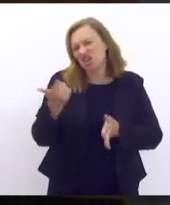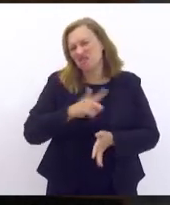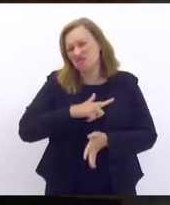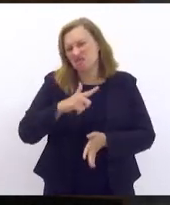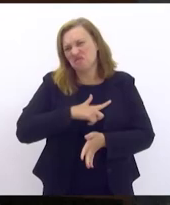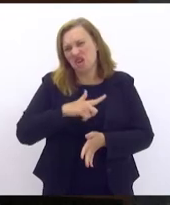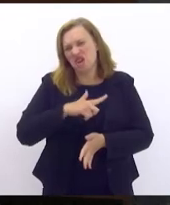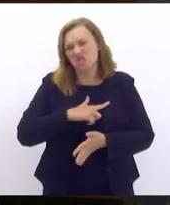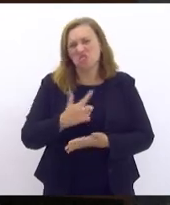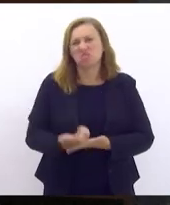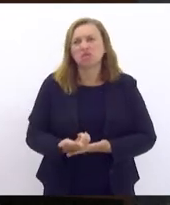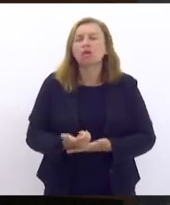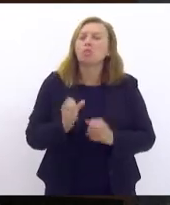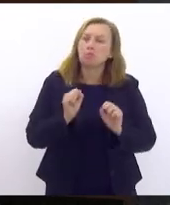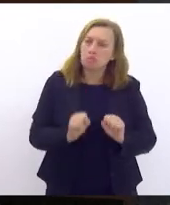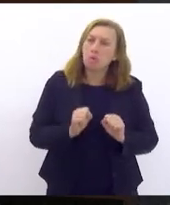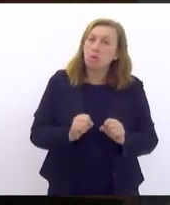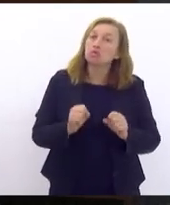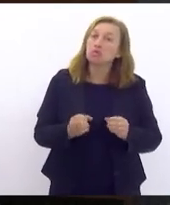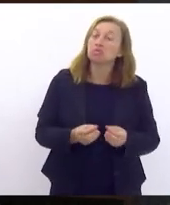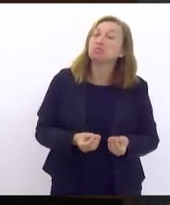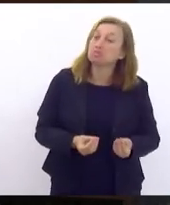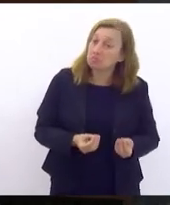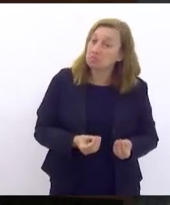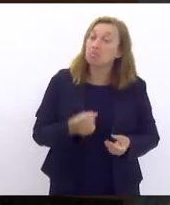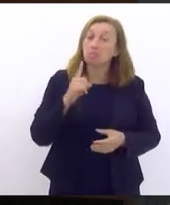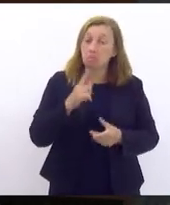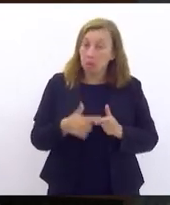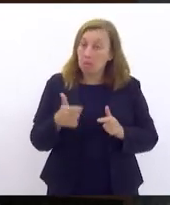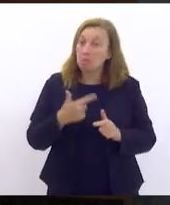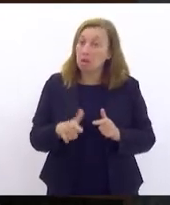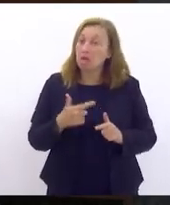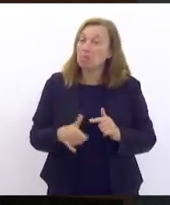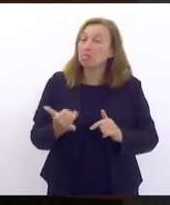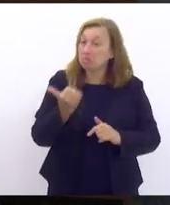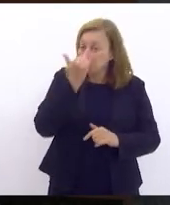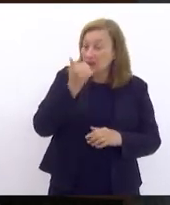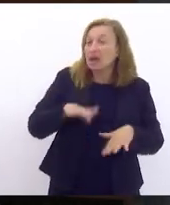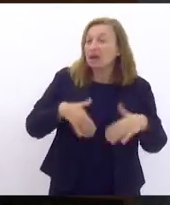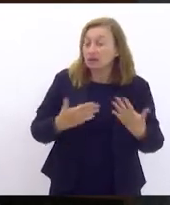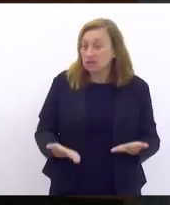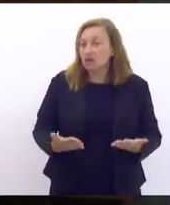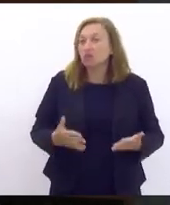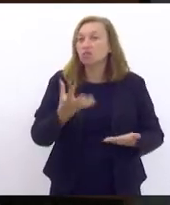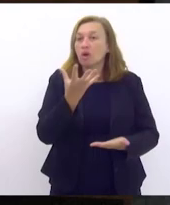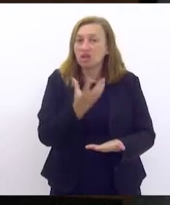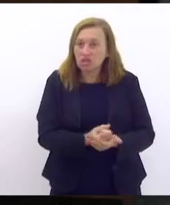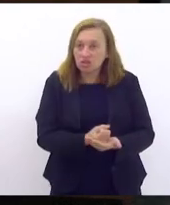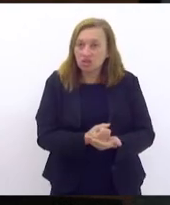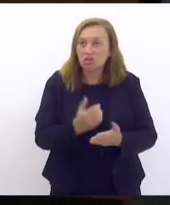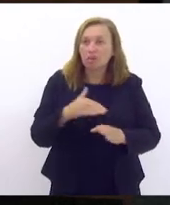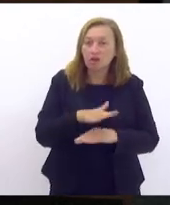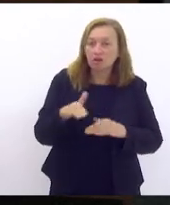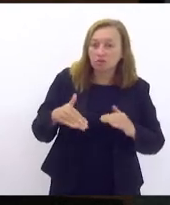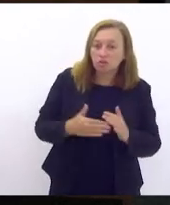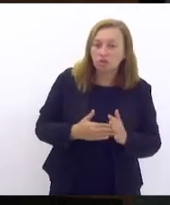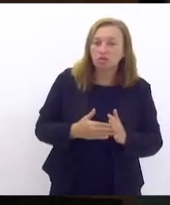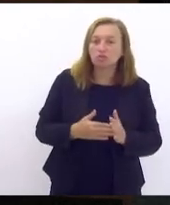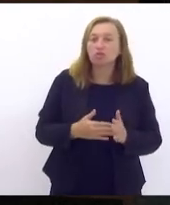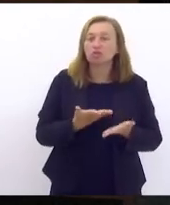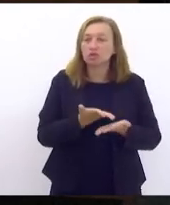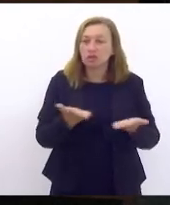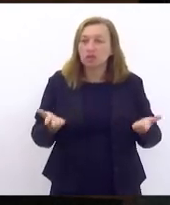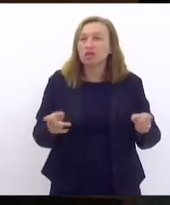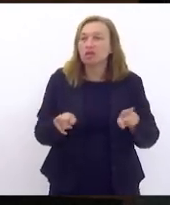sem contar o que pode causar de problema, de acidente. Então, está aqui o registro a todos os coautores